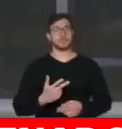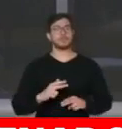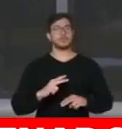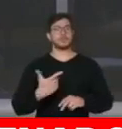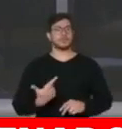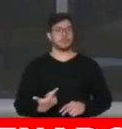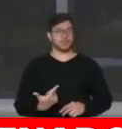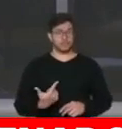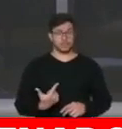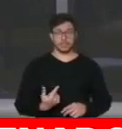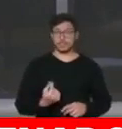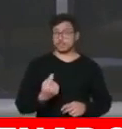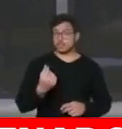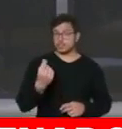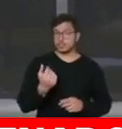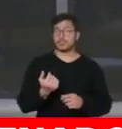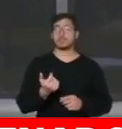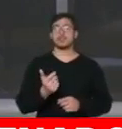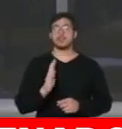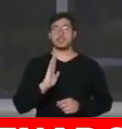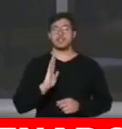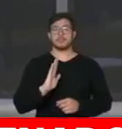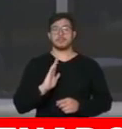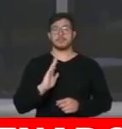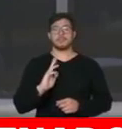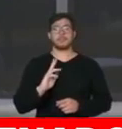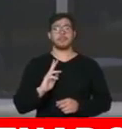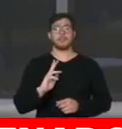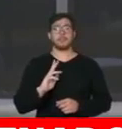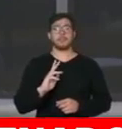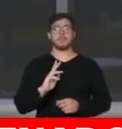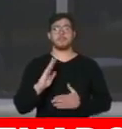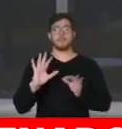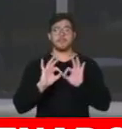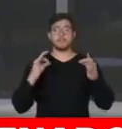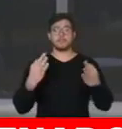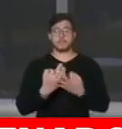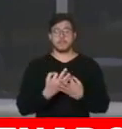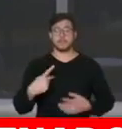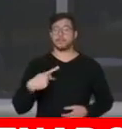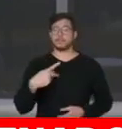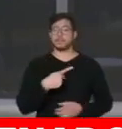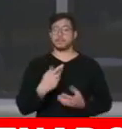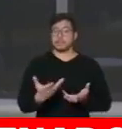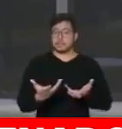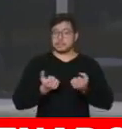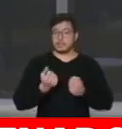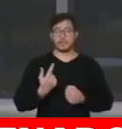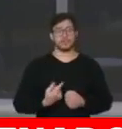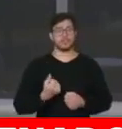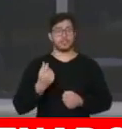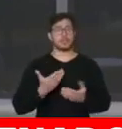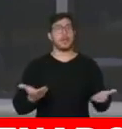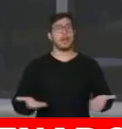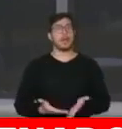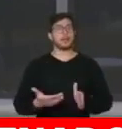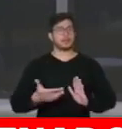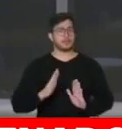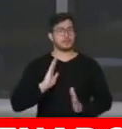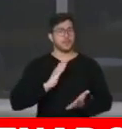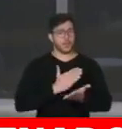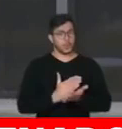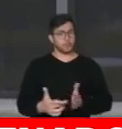parentalha, inclusive, dos próprios pastores, em conluio com o ex-ministro, revelado agora, recentemente, no